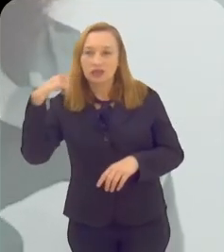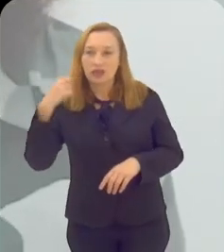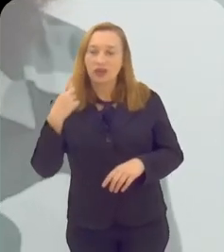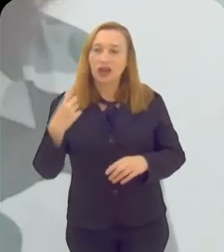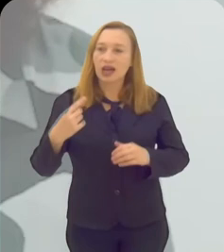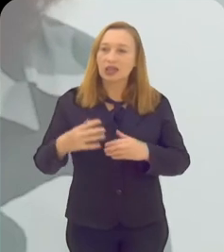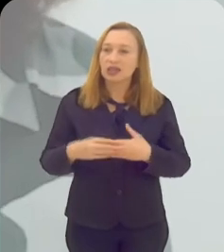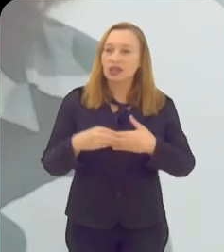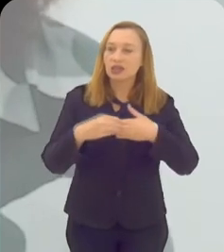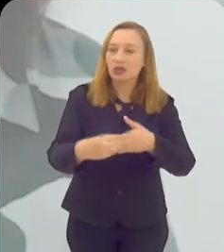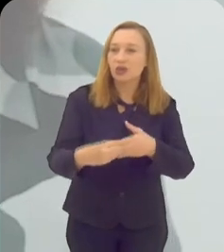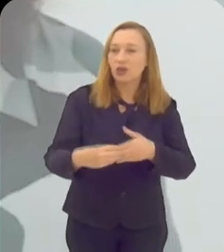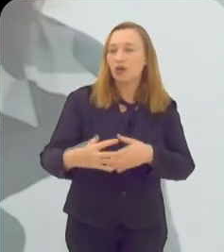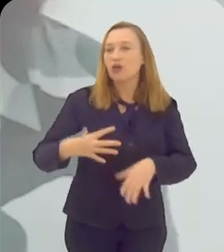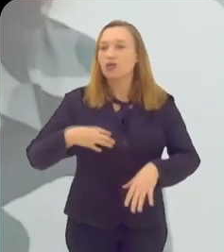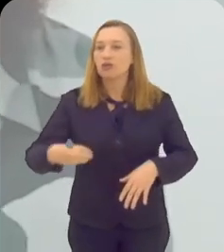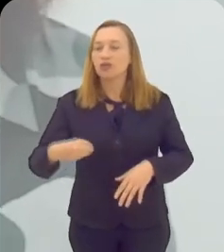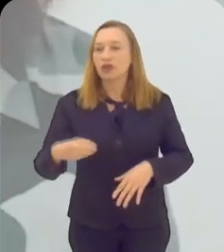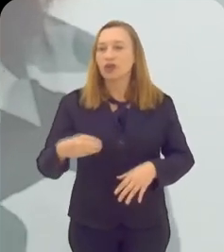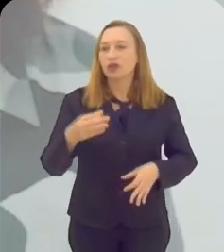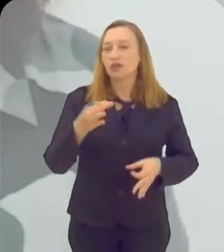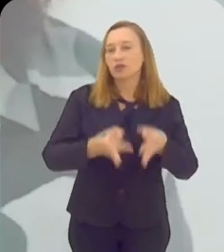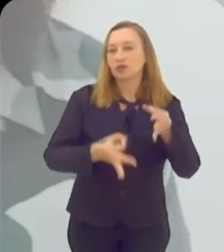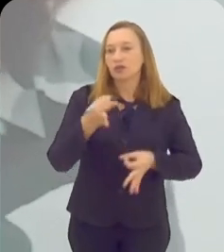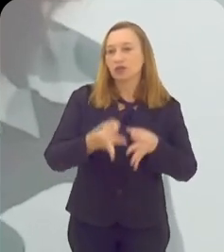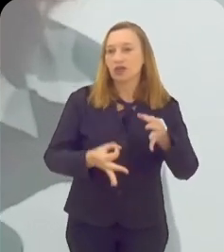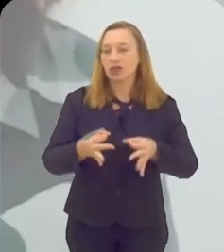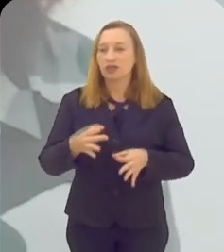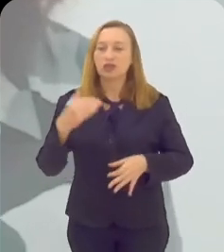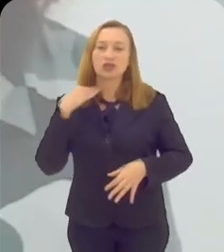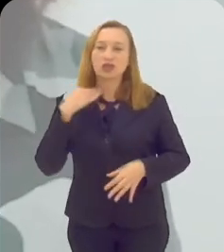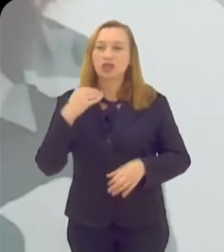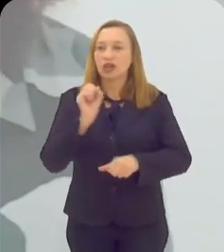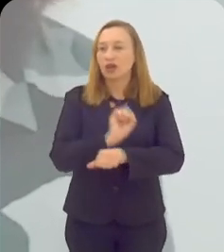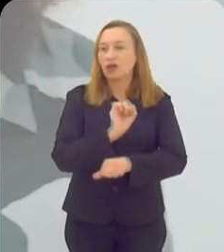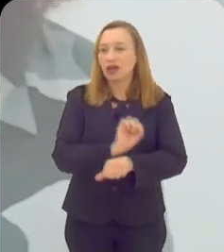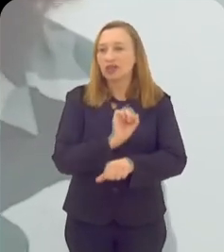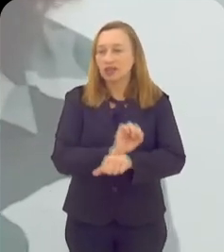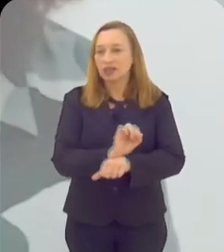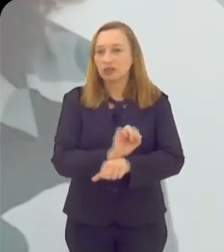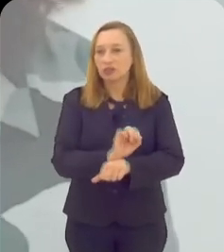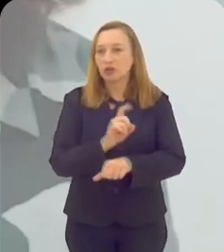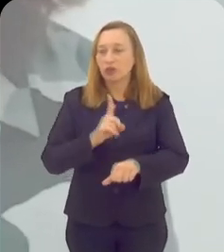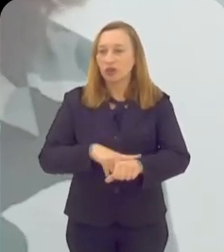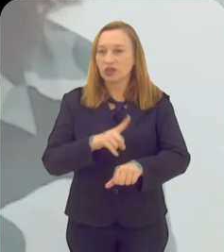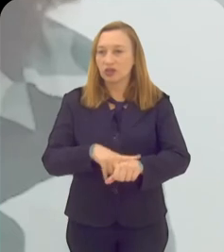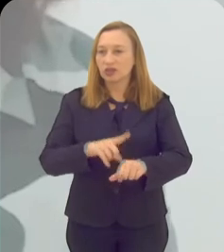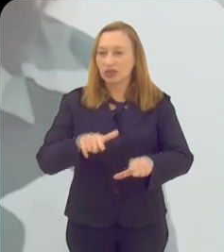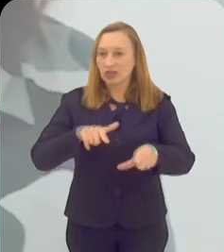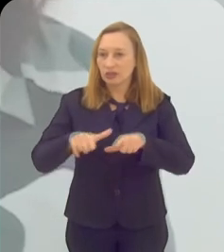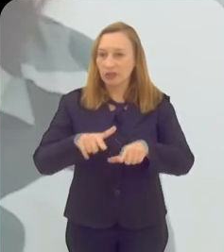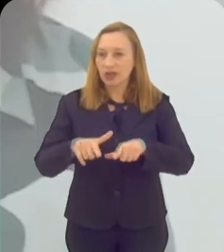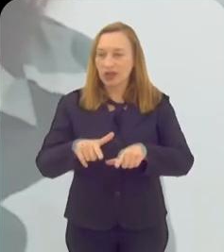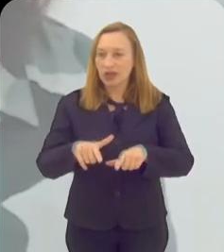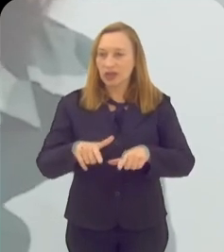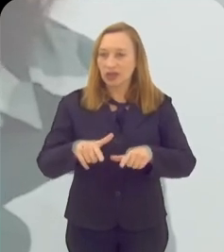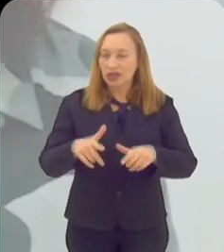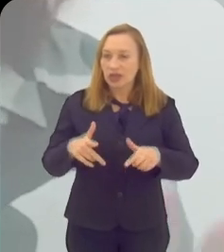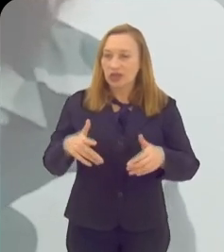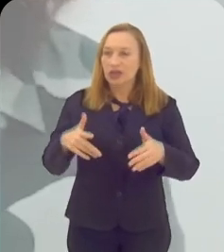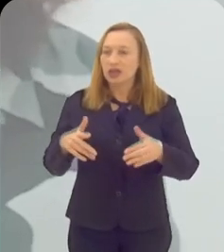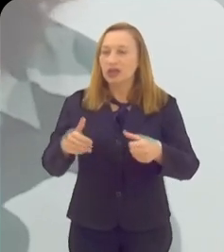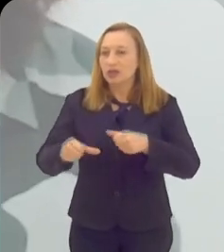né, de um advogado que levou um filho para o tribunal. Ele estava esperando o momento da sessão da audiência dele e